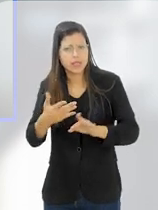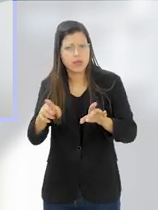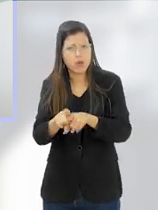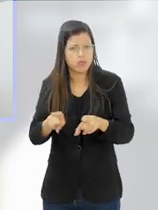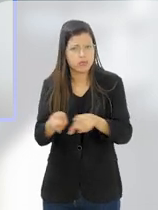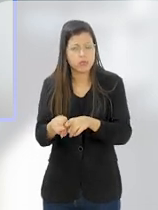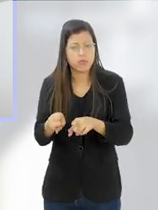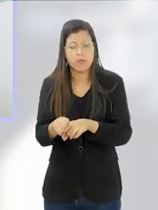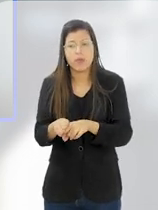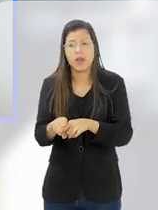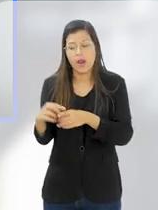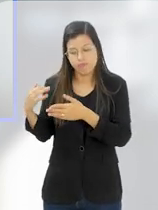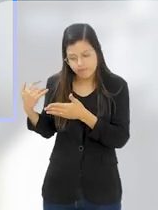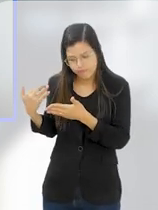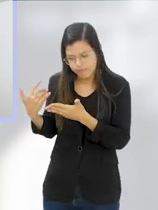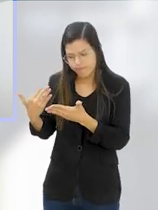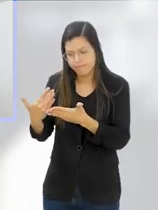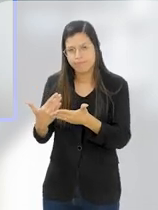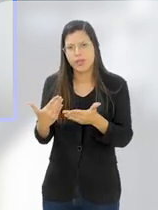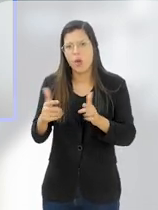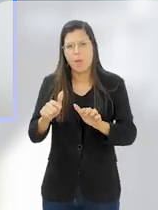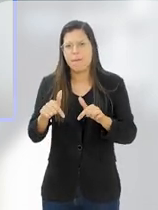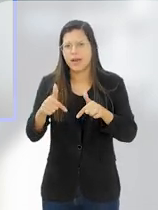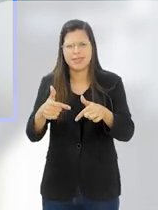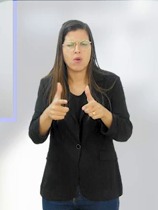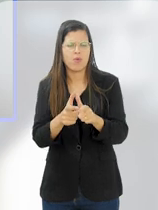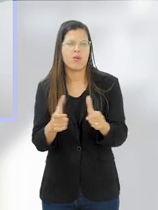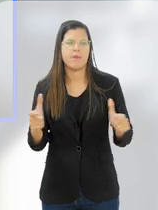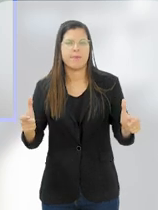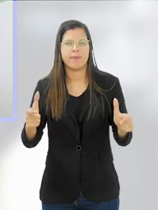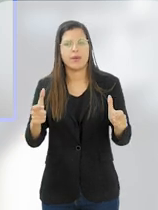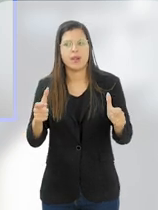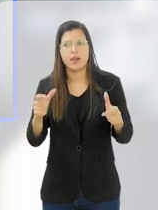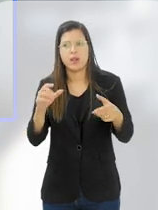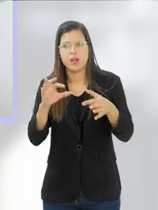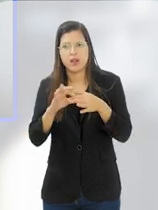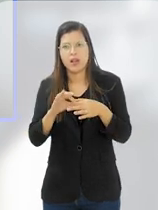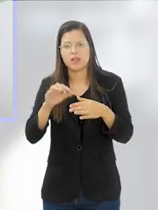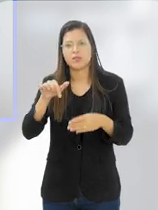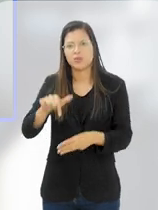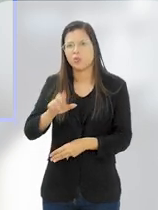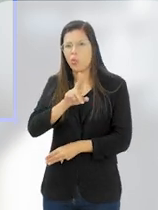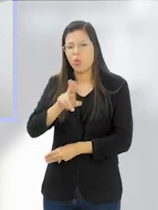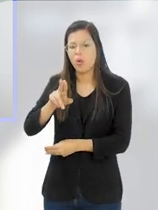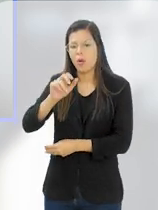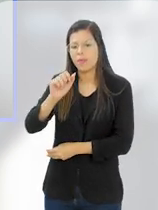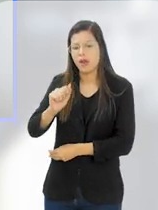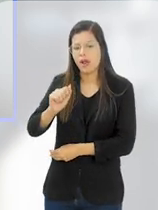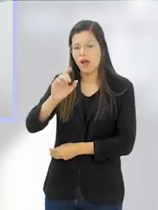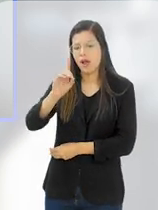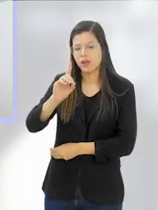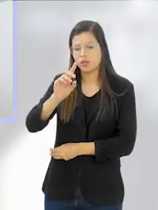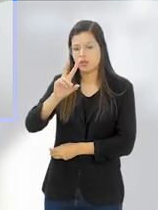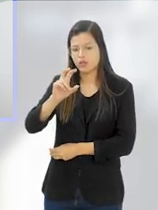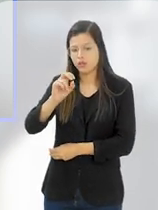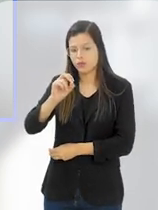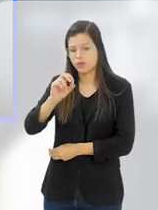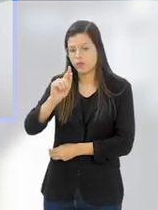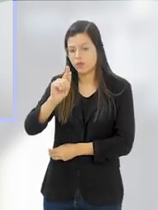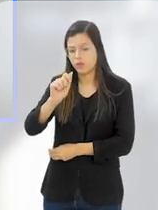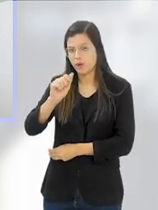E de lá para cá, nossa atuação, que é uma atuação ampla, tem a ver com advocacy em torno de